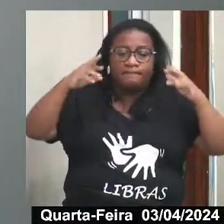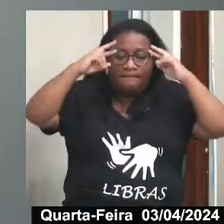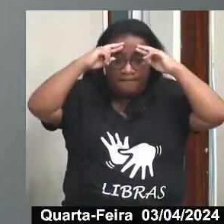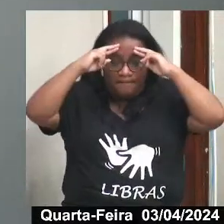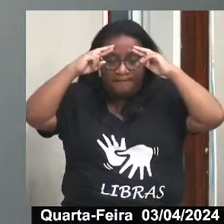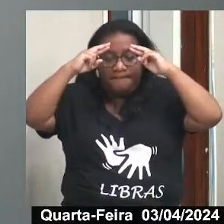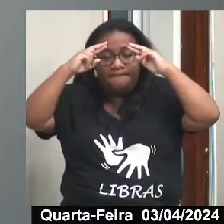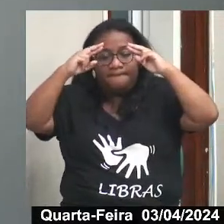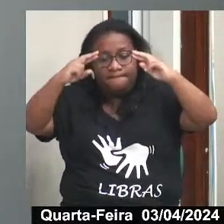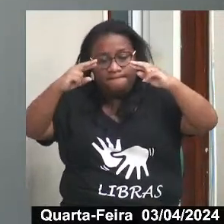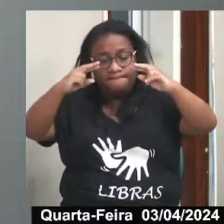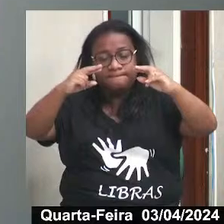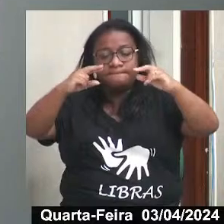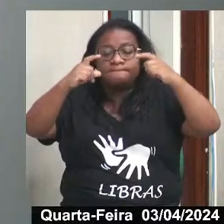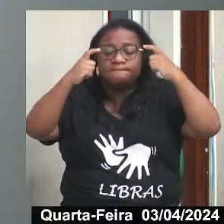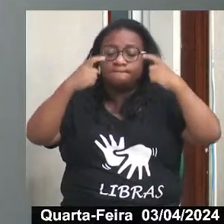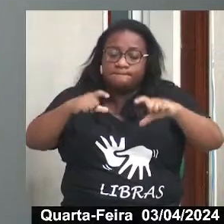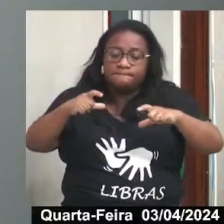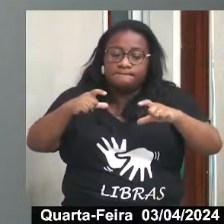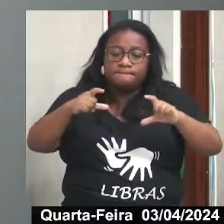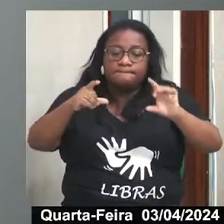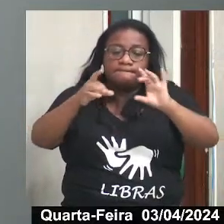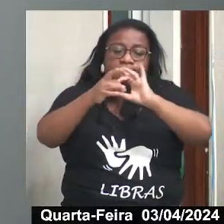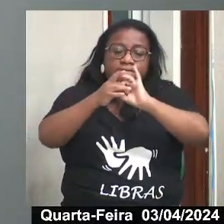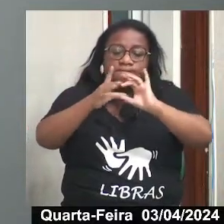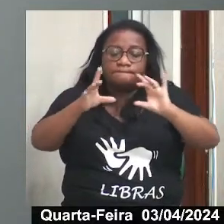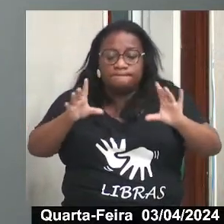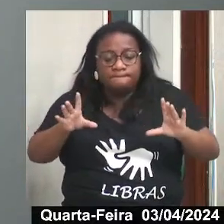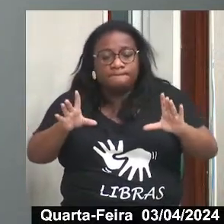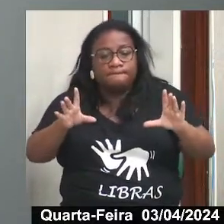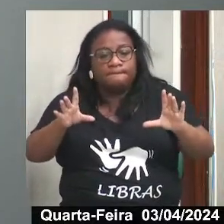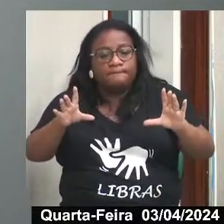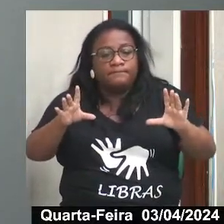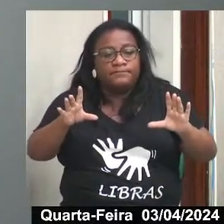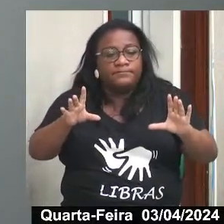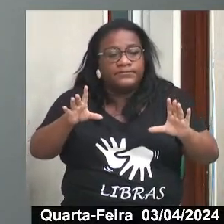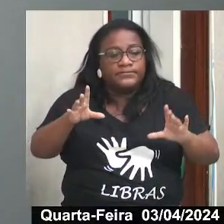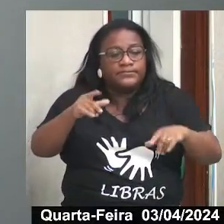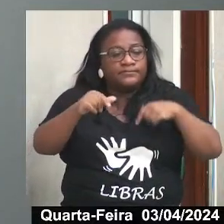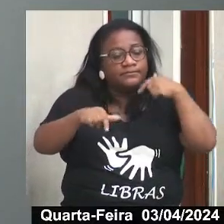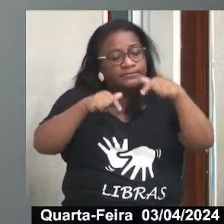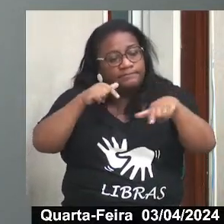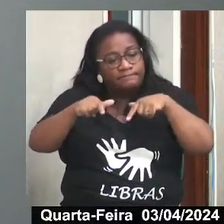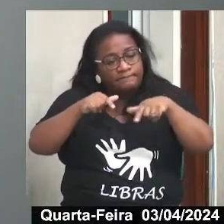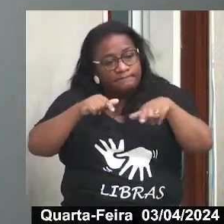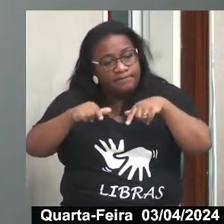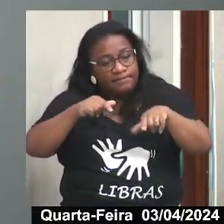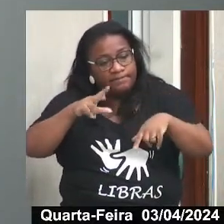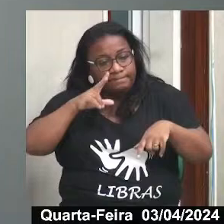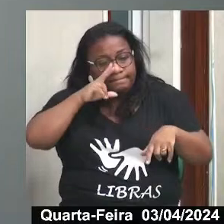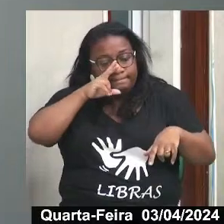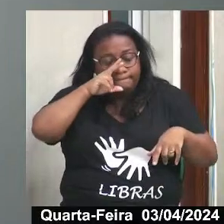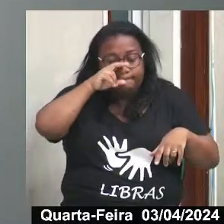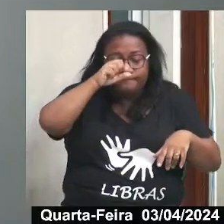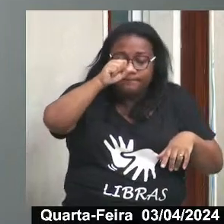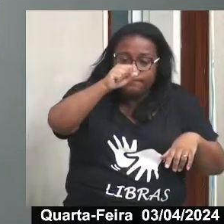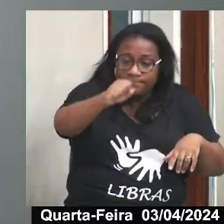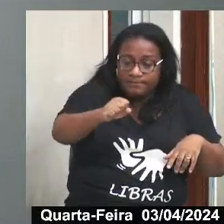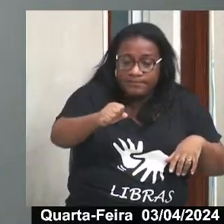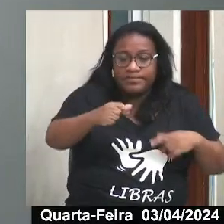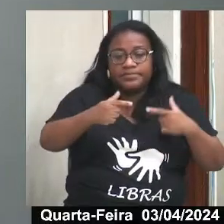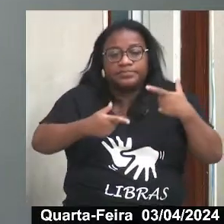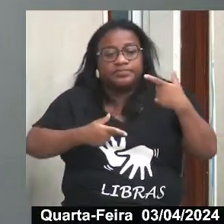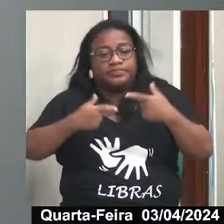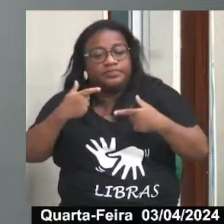o respeito no ambiente democrático e republicano. E também trabalhamos muito forte na